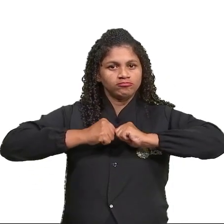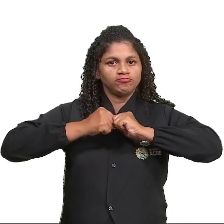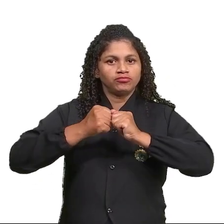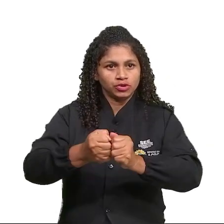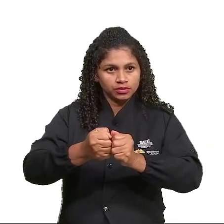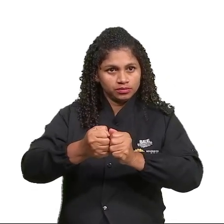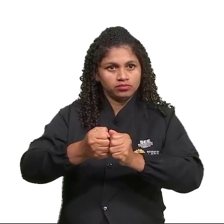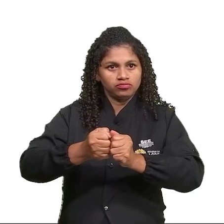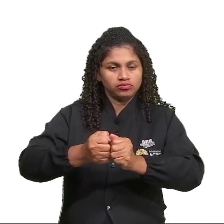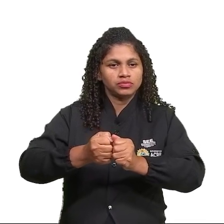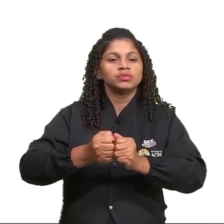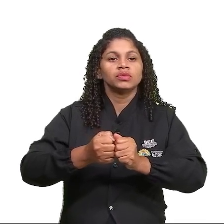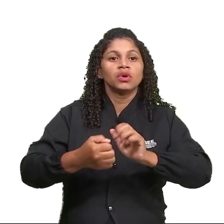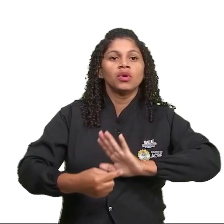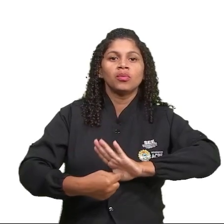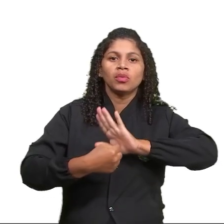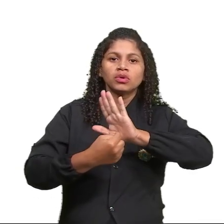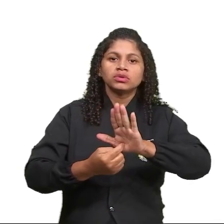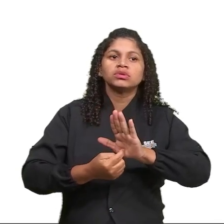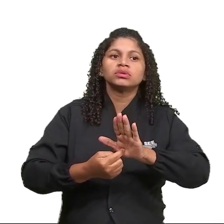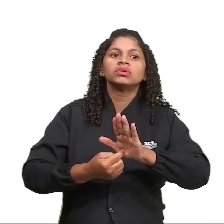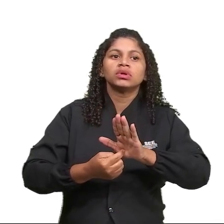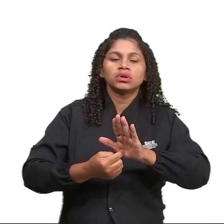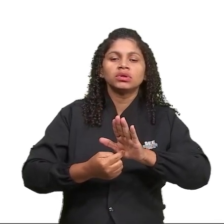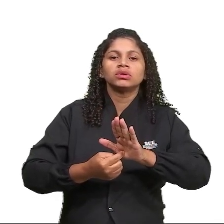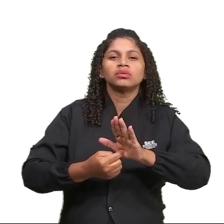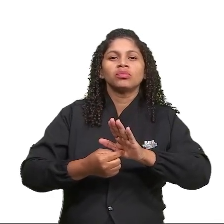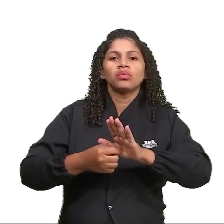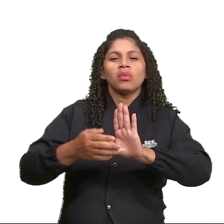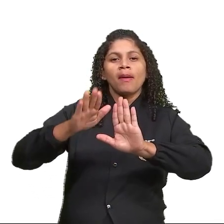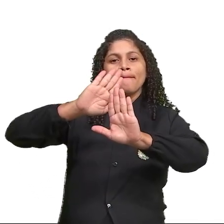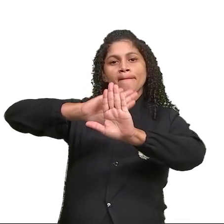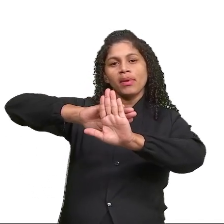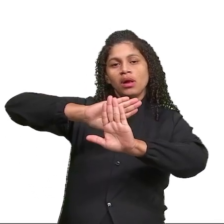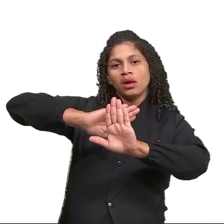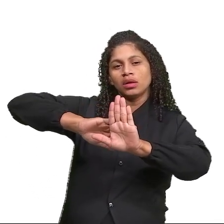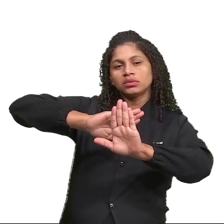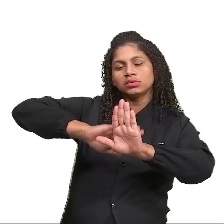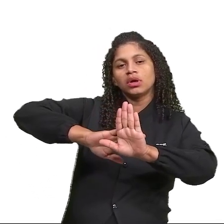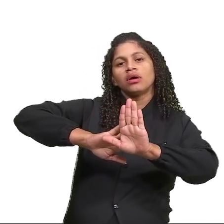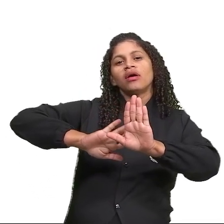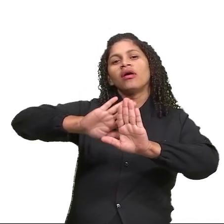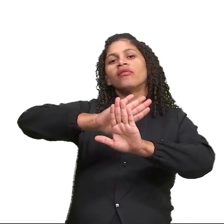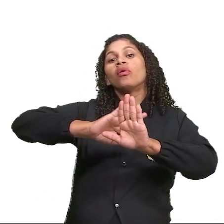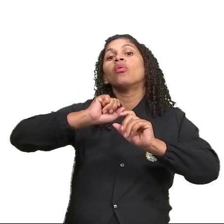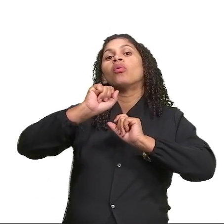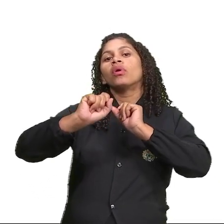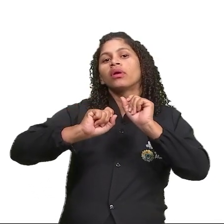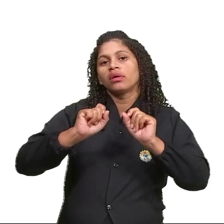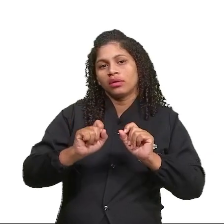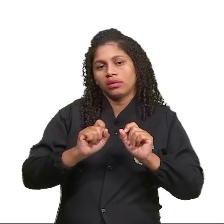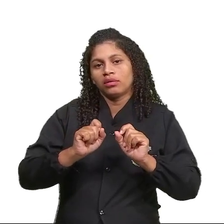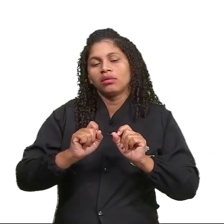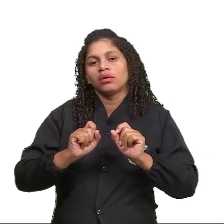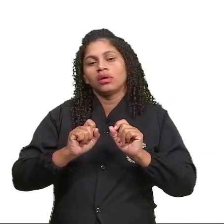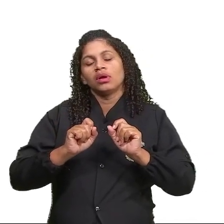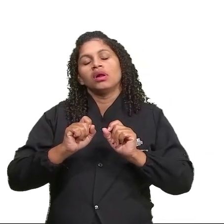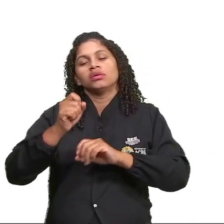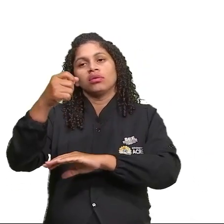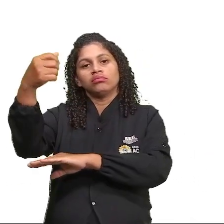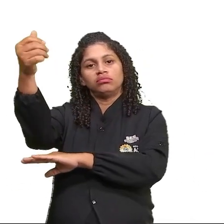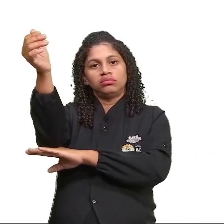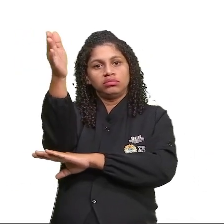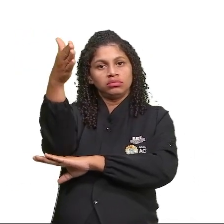período, metaforizando, ou seja, criando uma metáfora, né? Uma alegoria. Pessoal, ele vai pegar a nossa